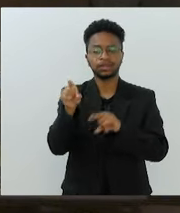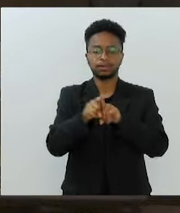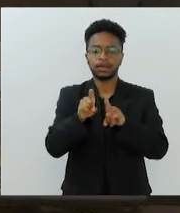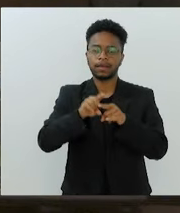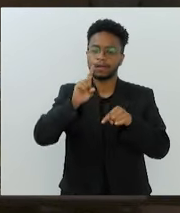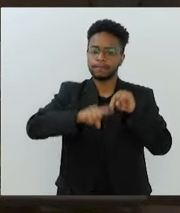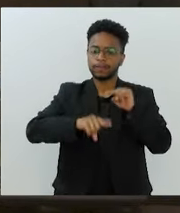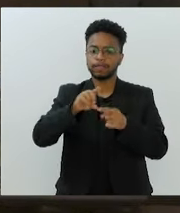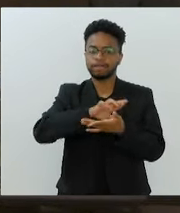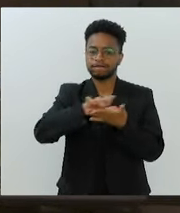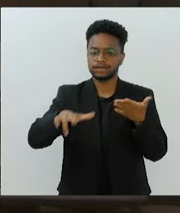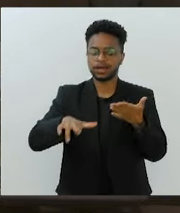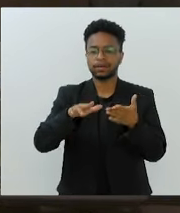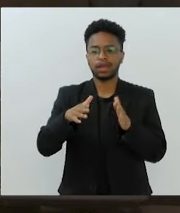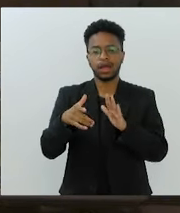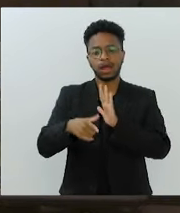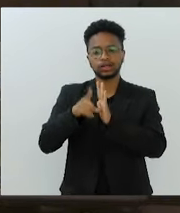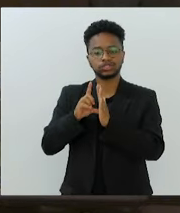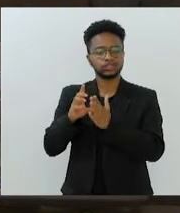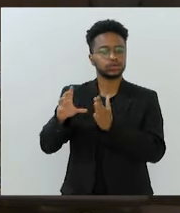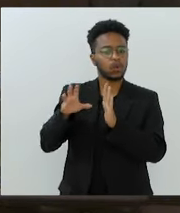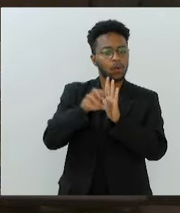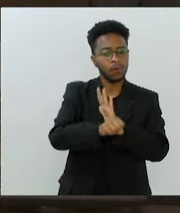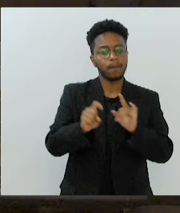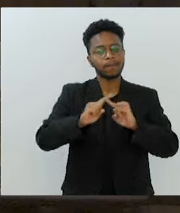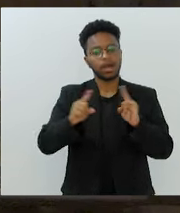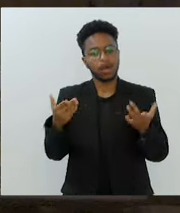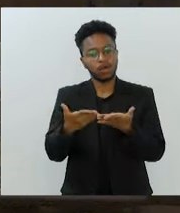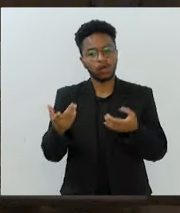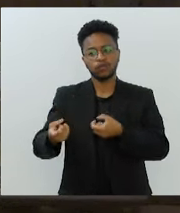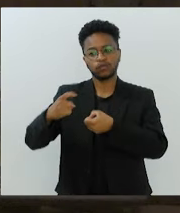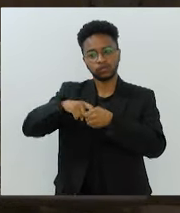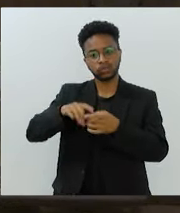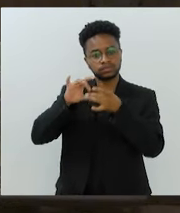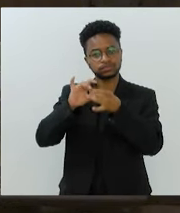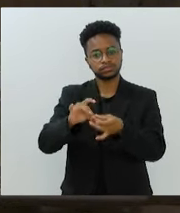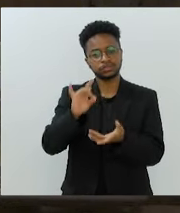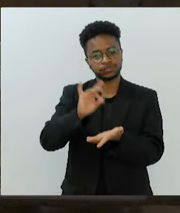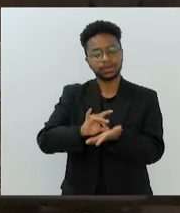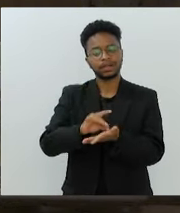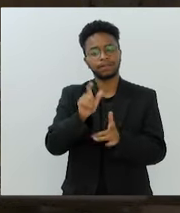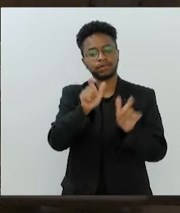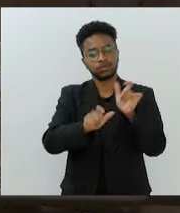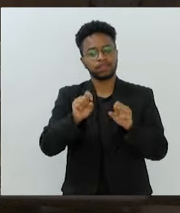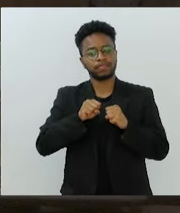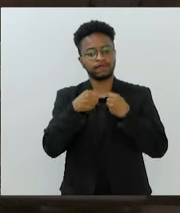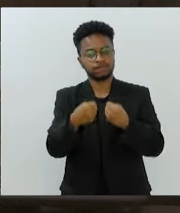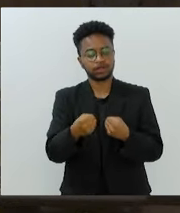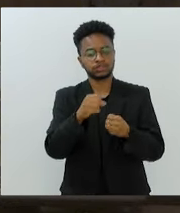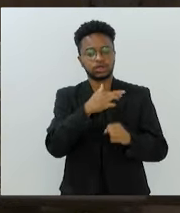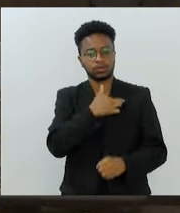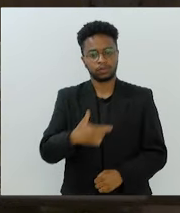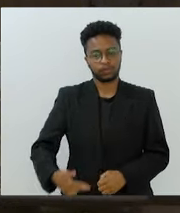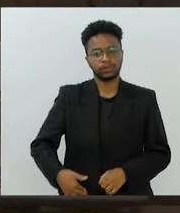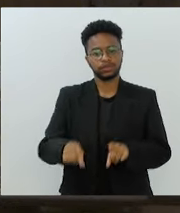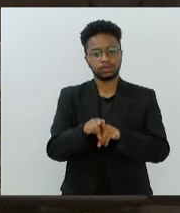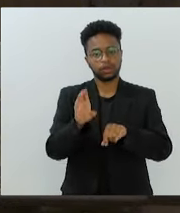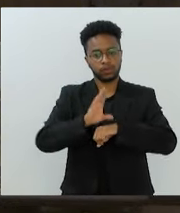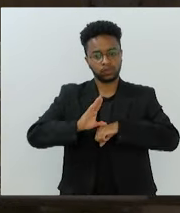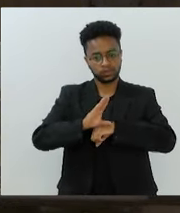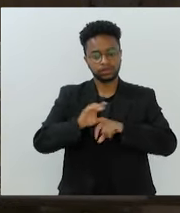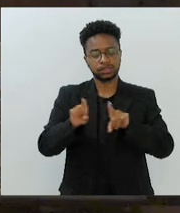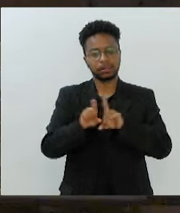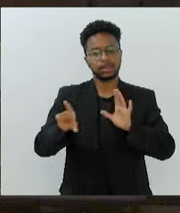hora deles voltarem a pertencer a quem realmente defende a República e a Constituição e as leis ambientais,